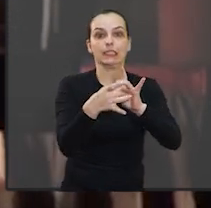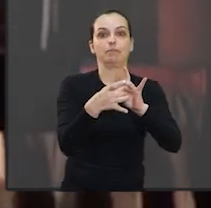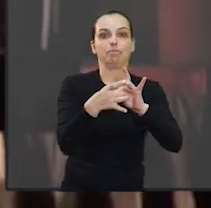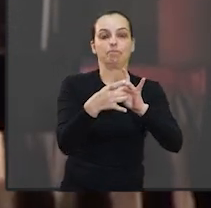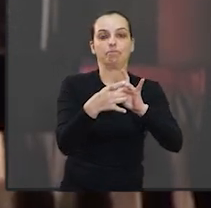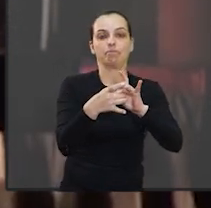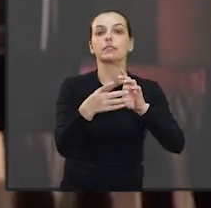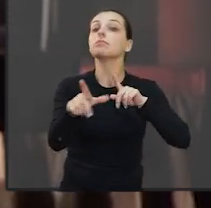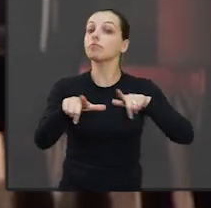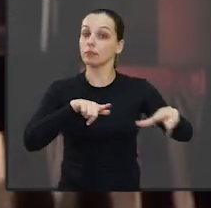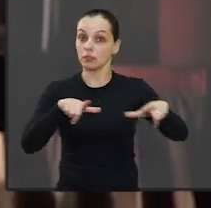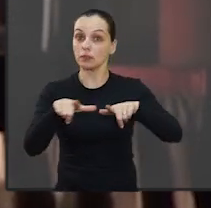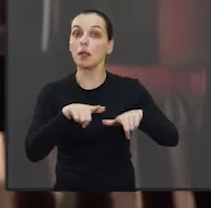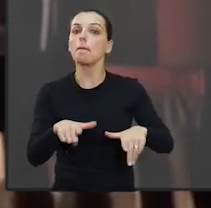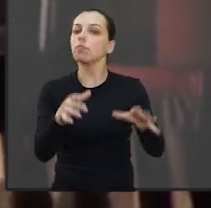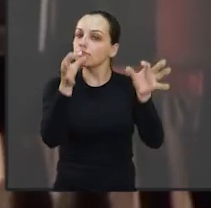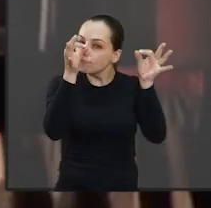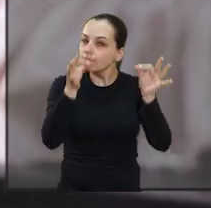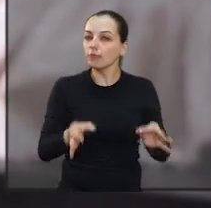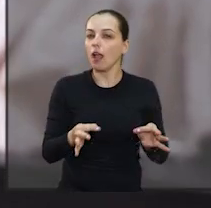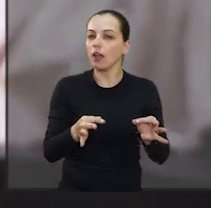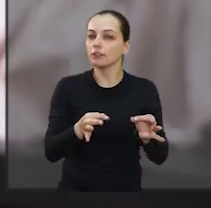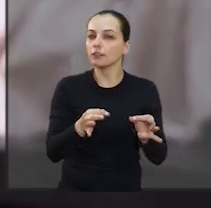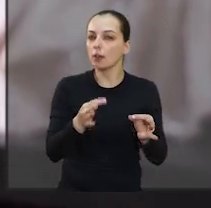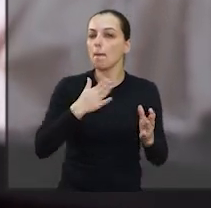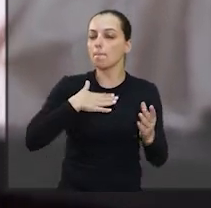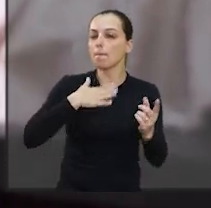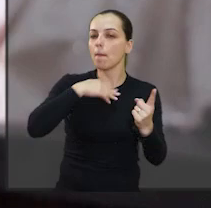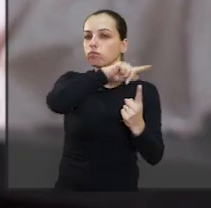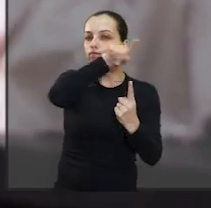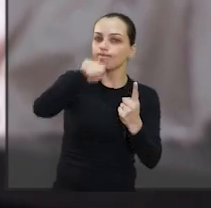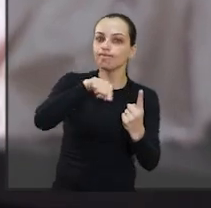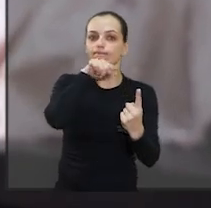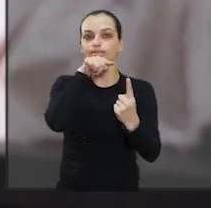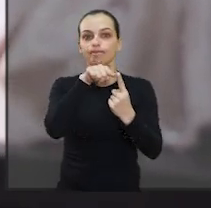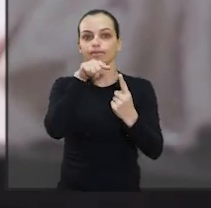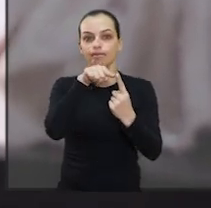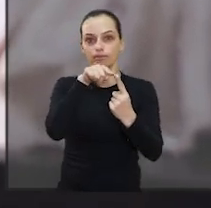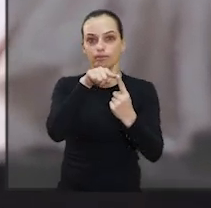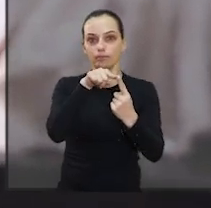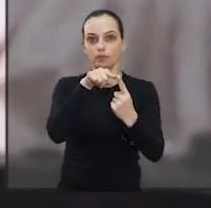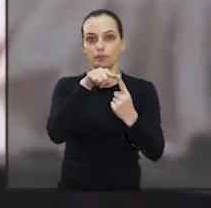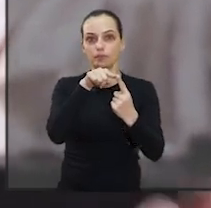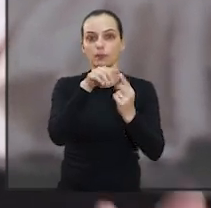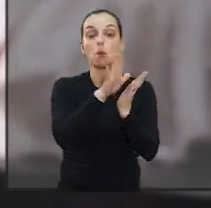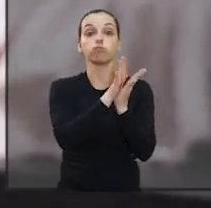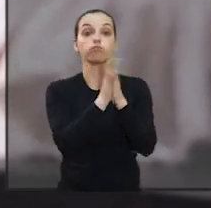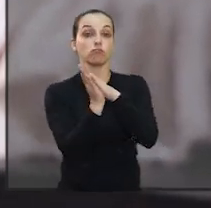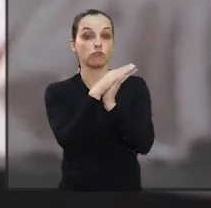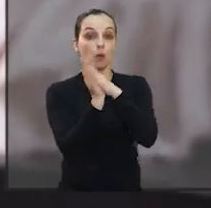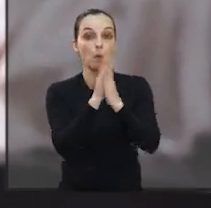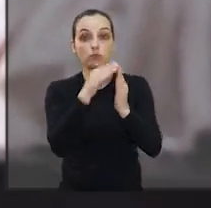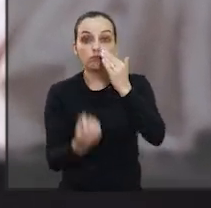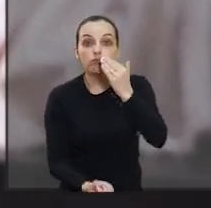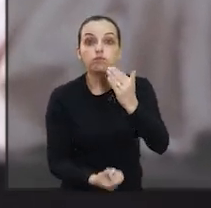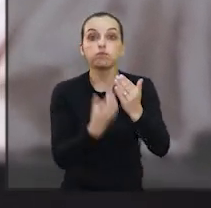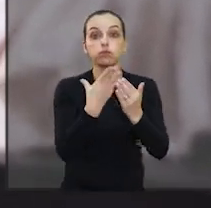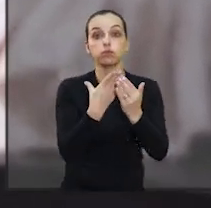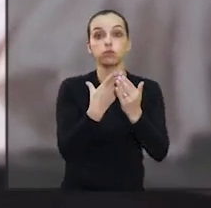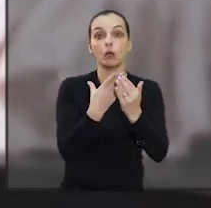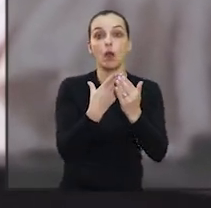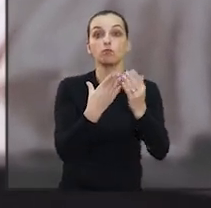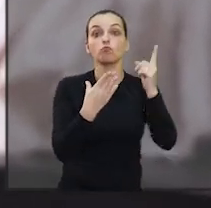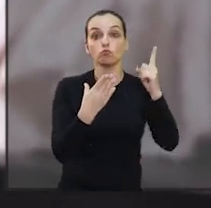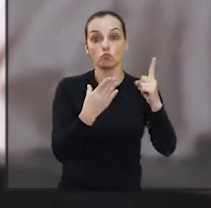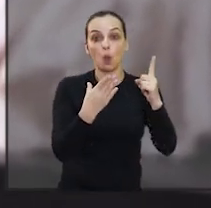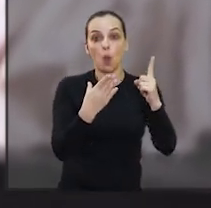com essa sensibilidade. Então, para a criança isso fica, já que ela é pura sensibilidade, para a criança isso